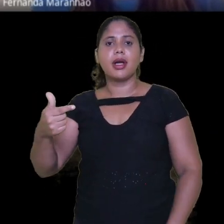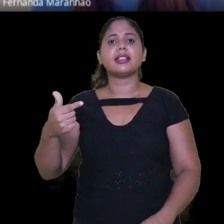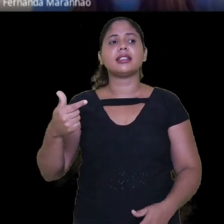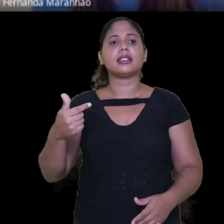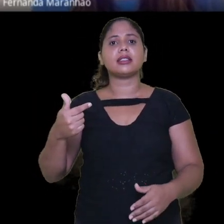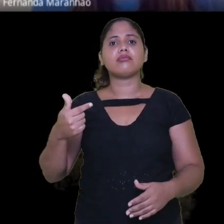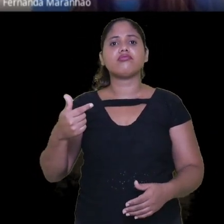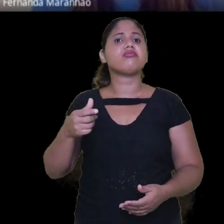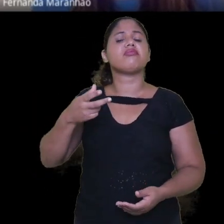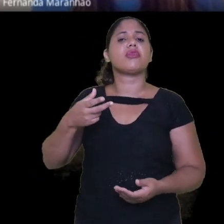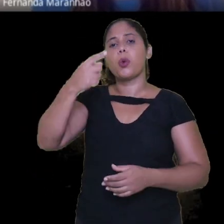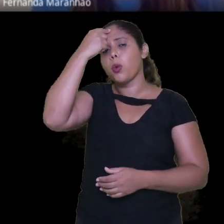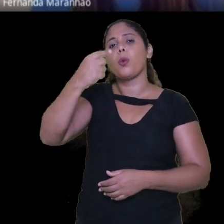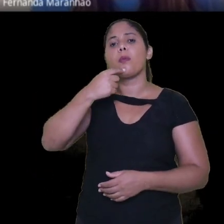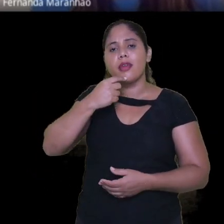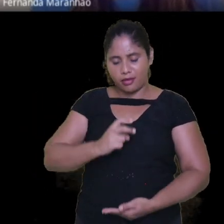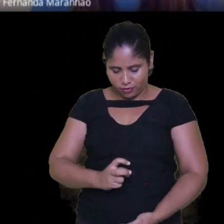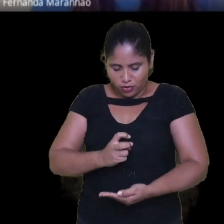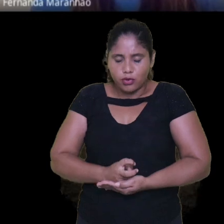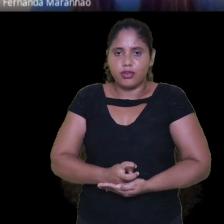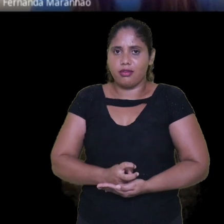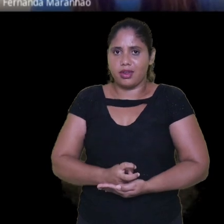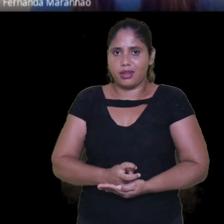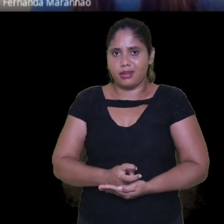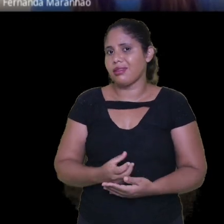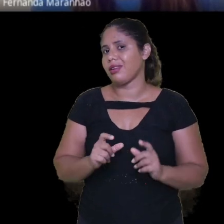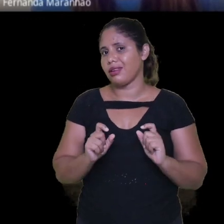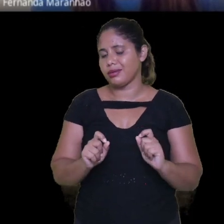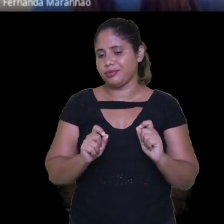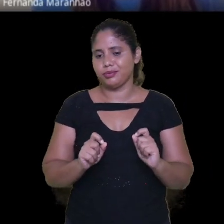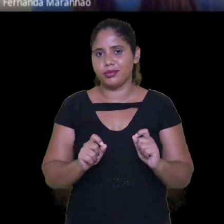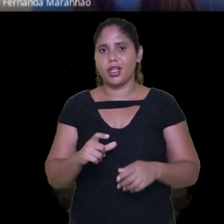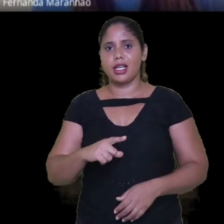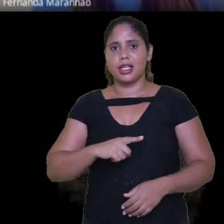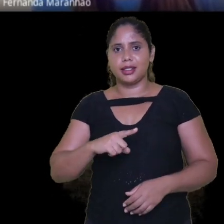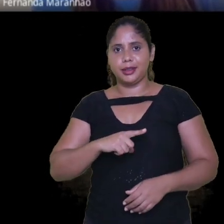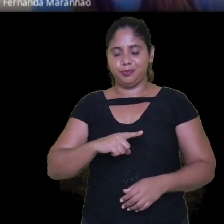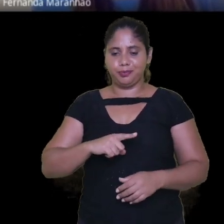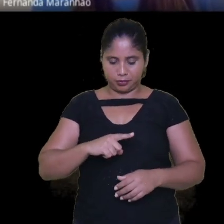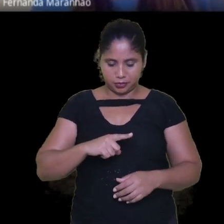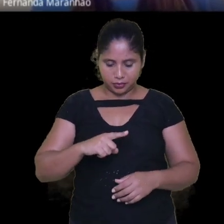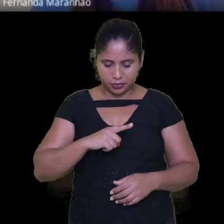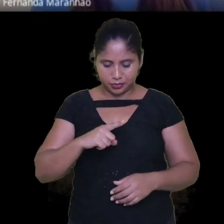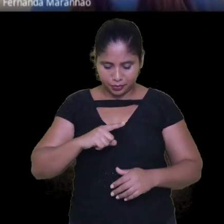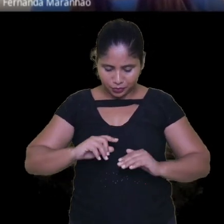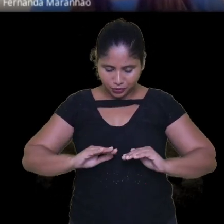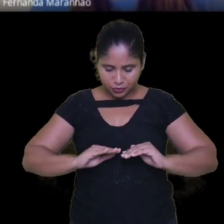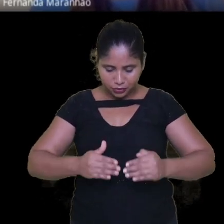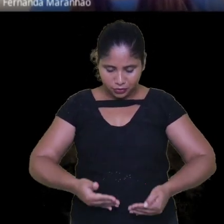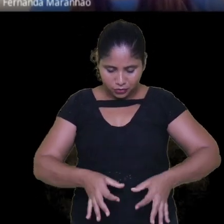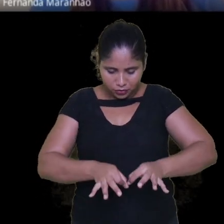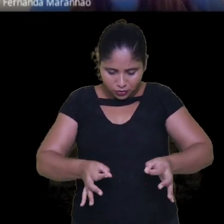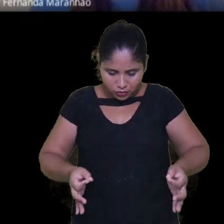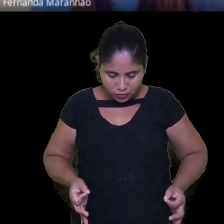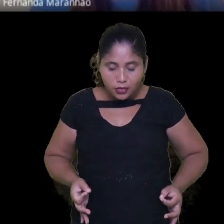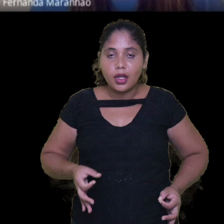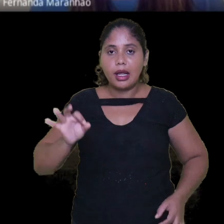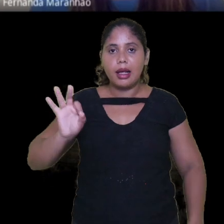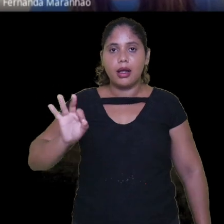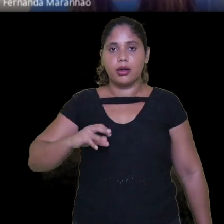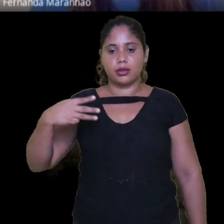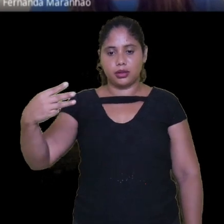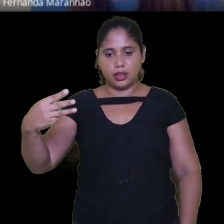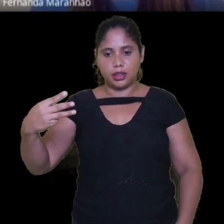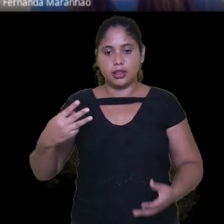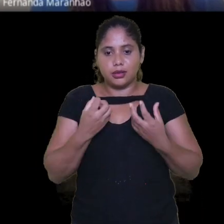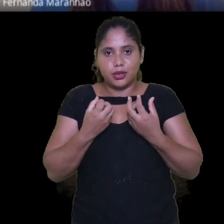na artéria umbilical. Então, são os 3 critérios maiores que, se presente de forma isolada abaixo de 32 semanas, diagnosticam o